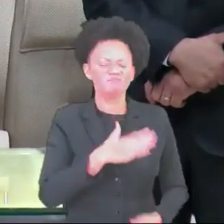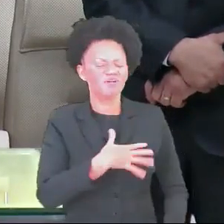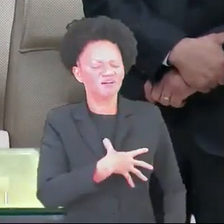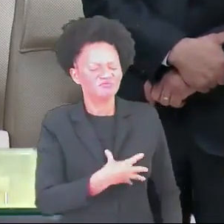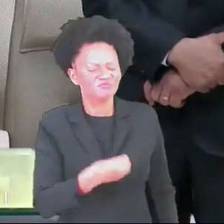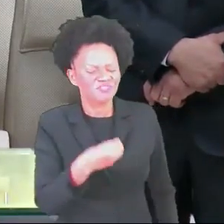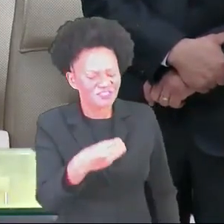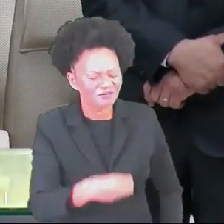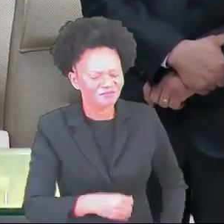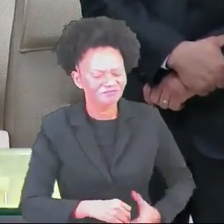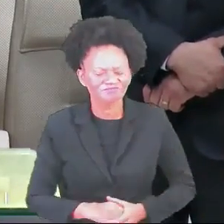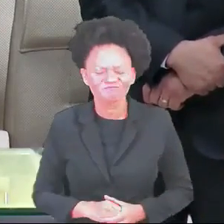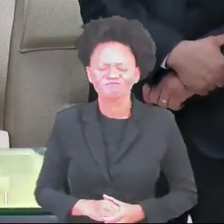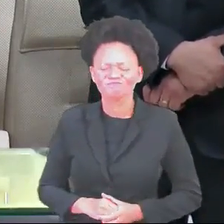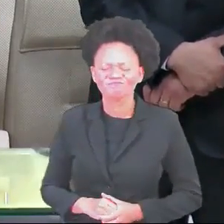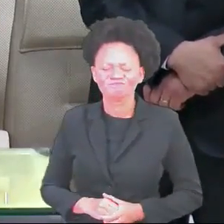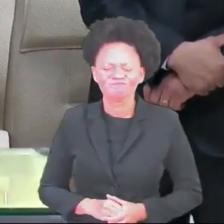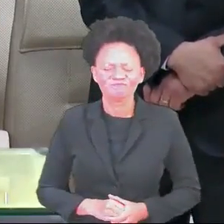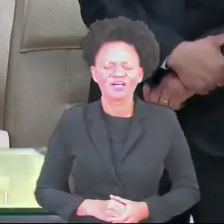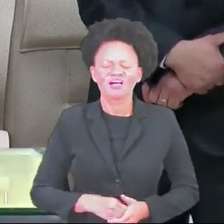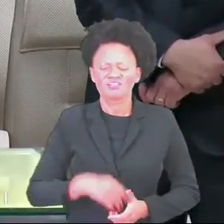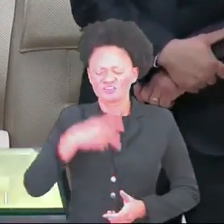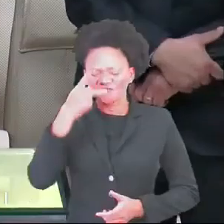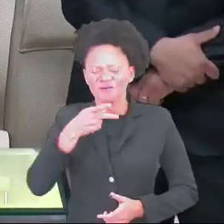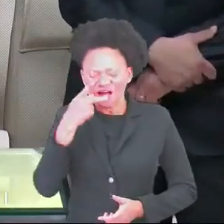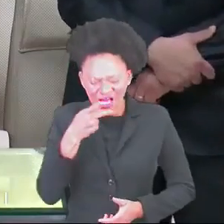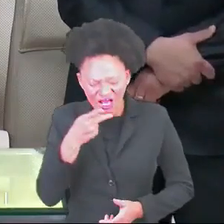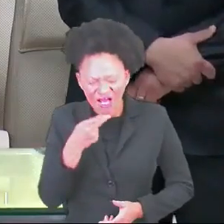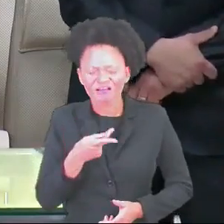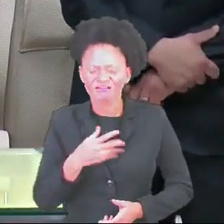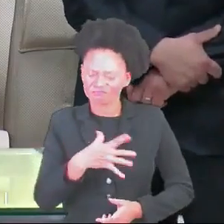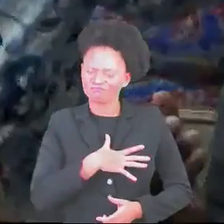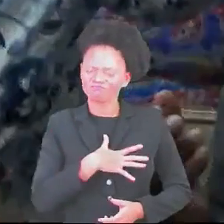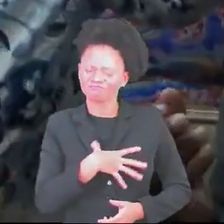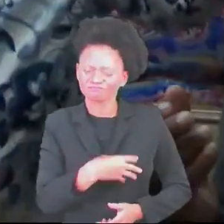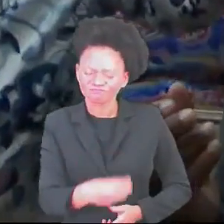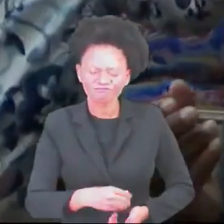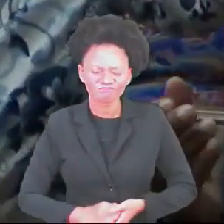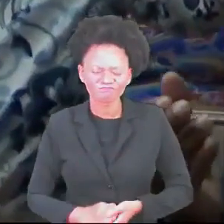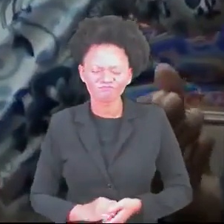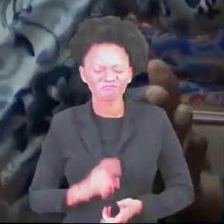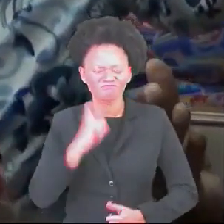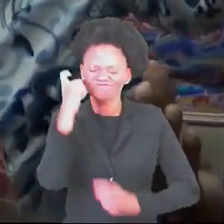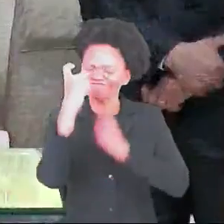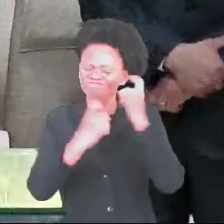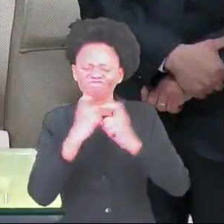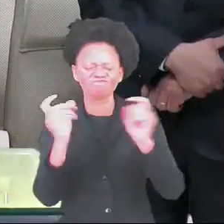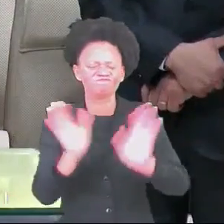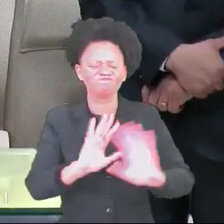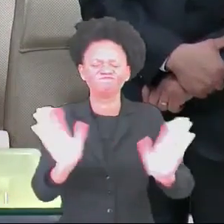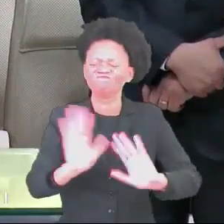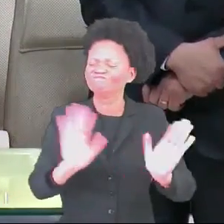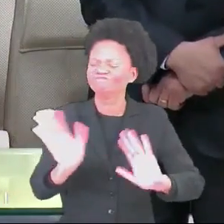filha. Deixa eu te dizer algo. Não te preocupes